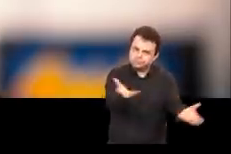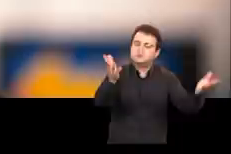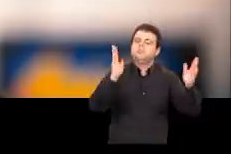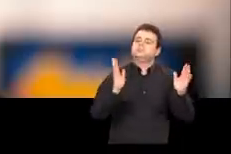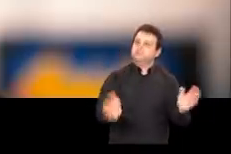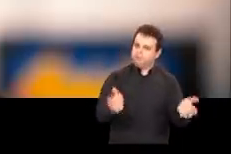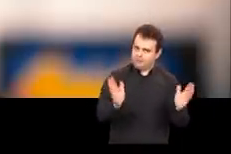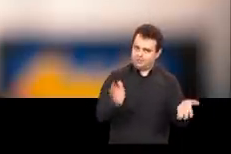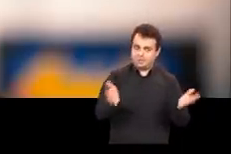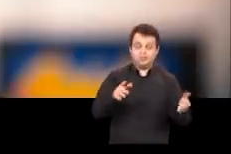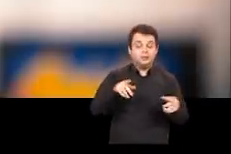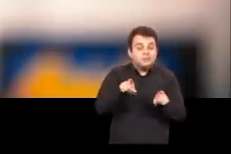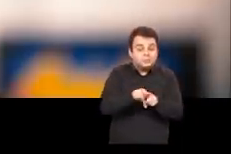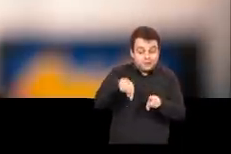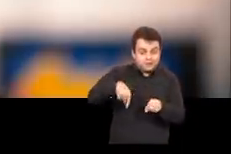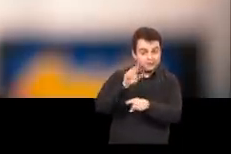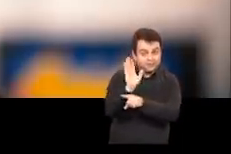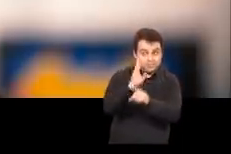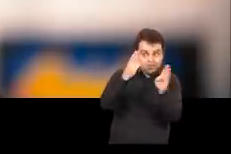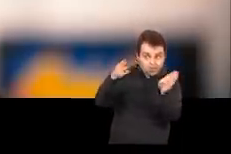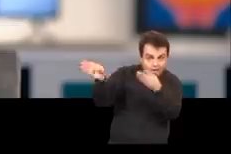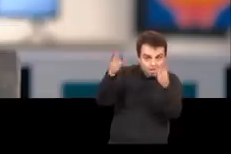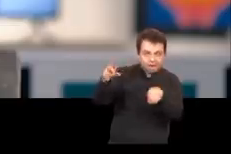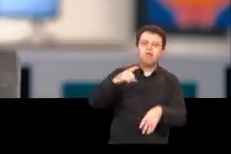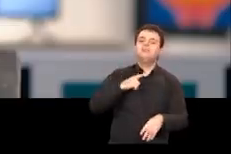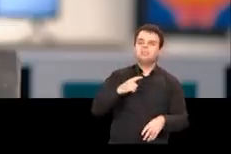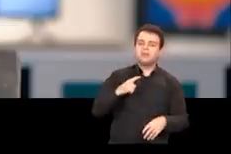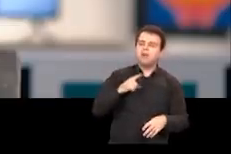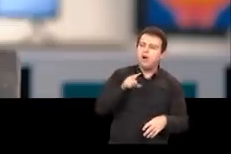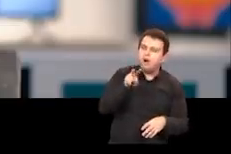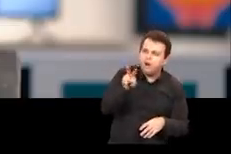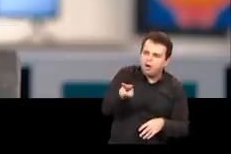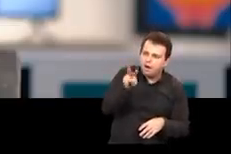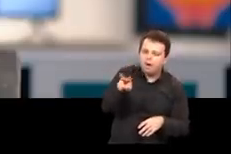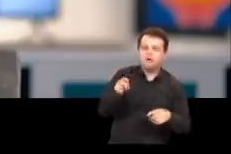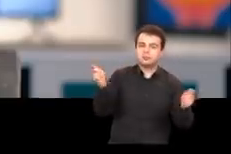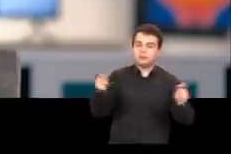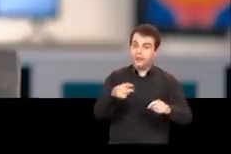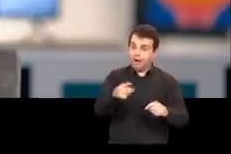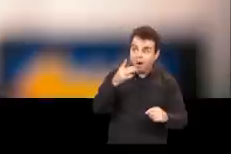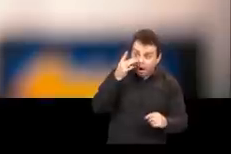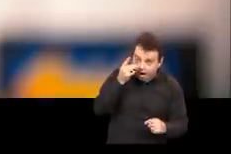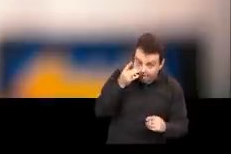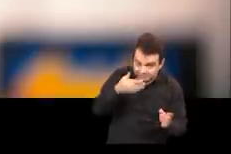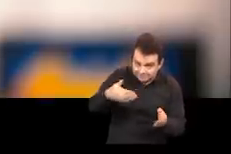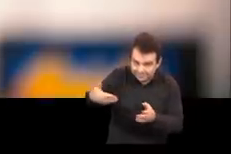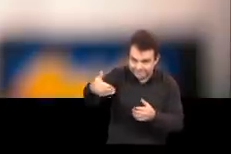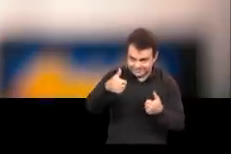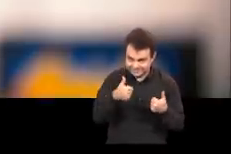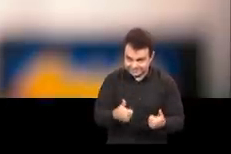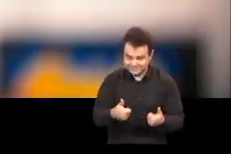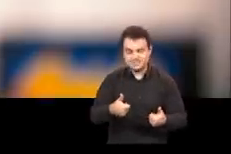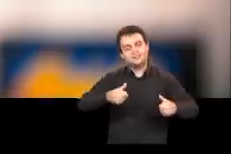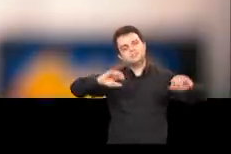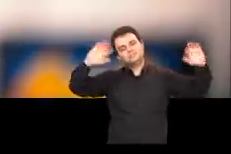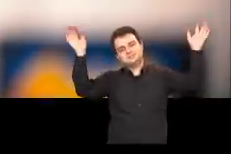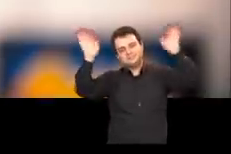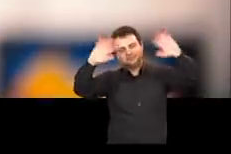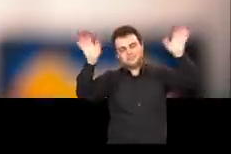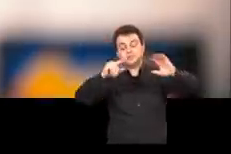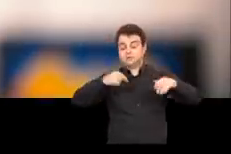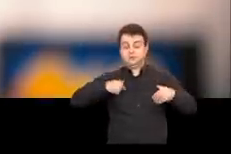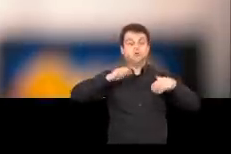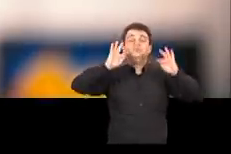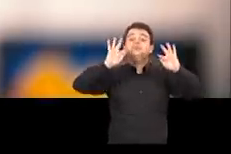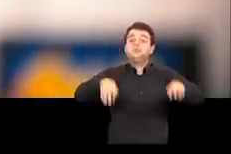serão apresentadas ao longo desse programa. Portanto, fiquem de olho. Eu vou me despedindo,